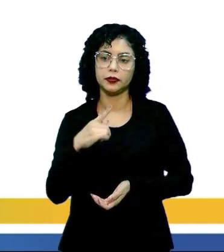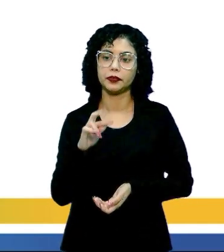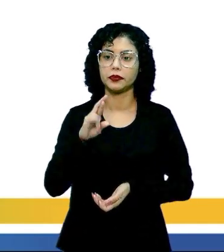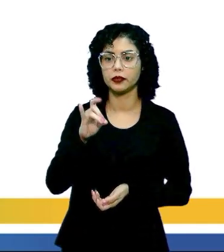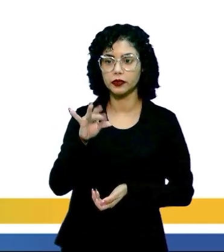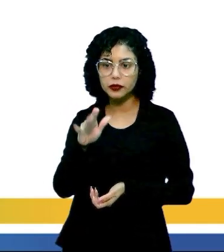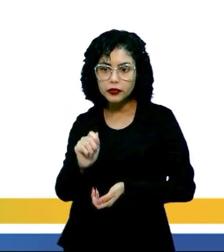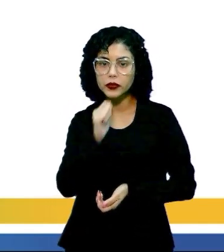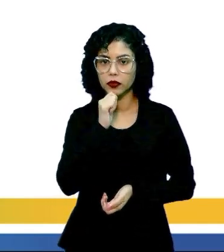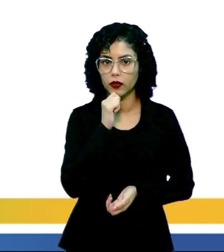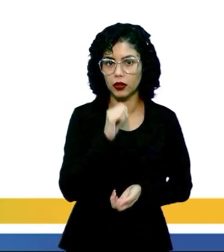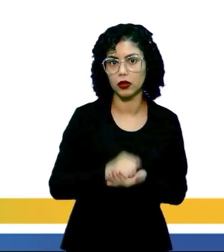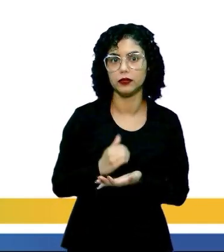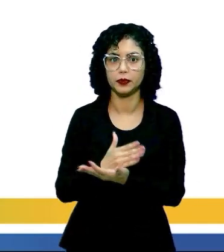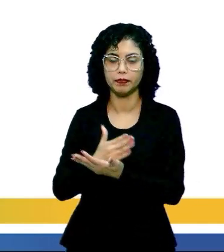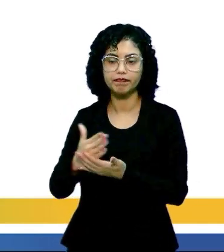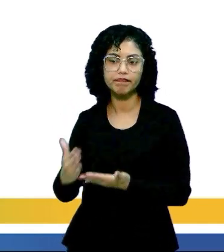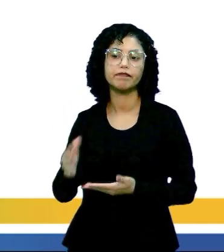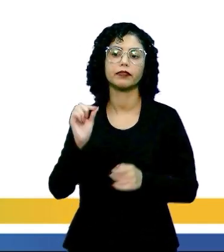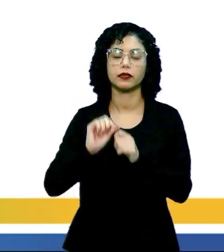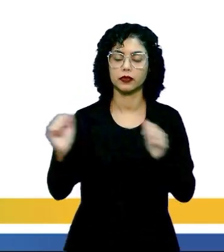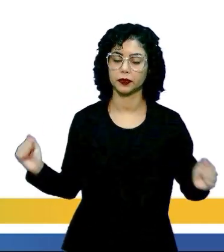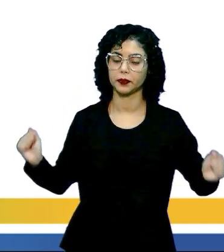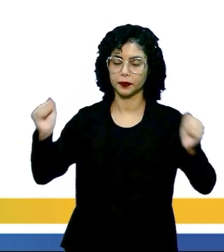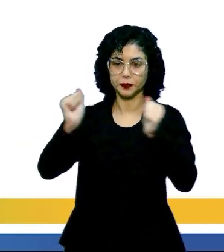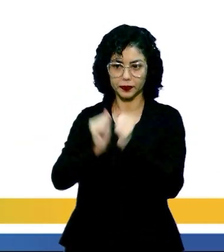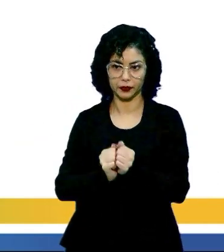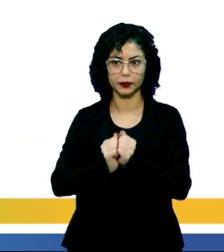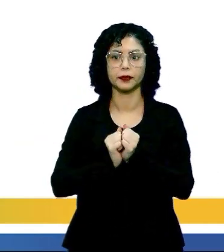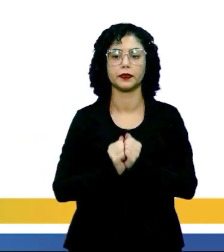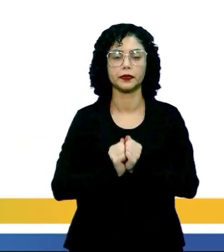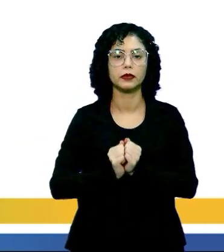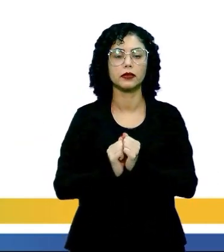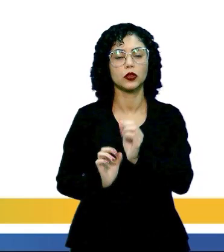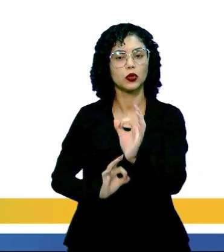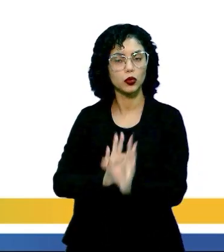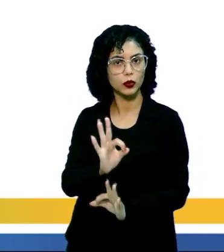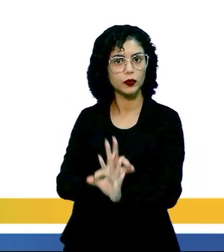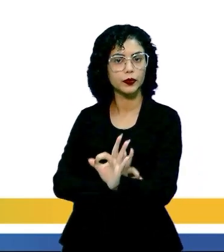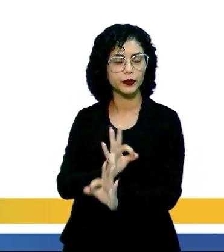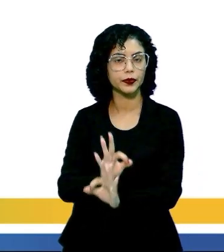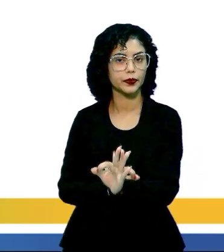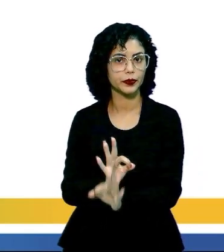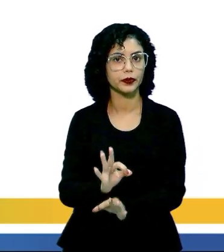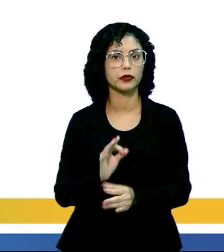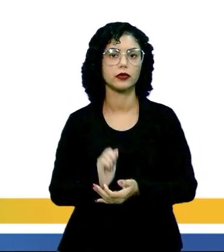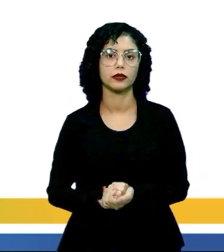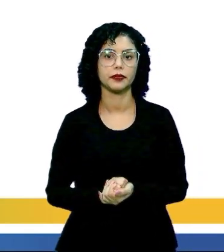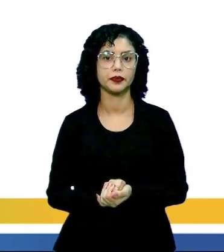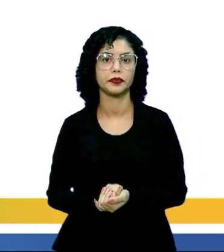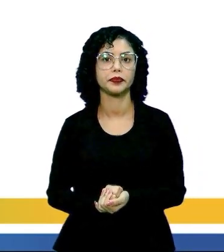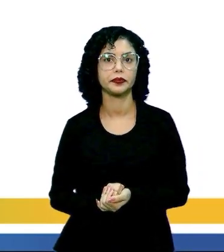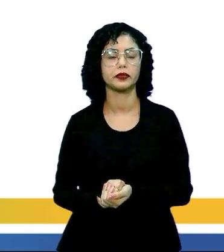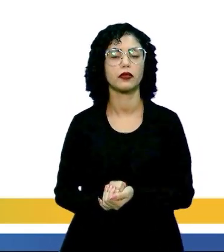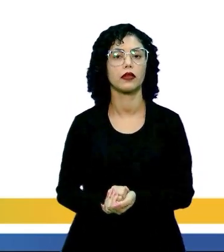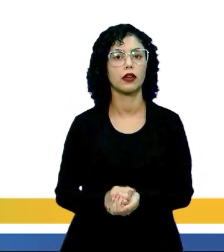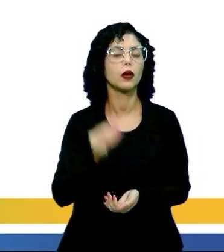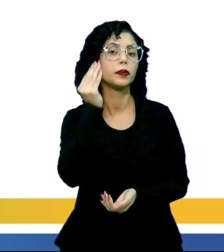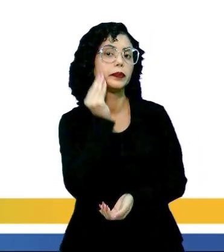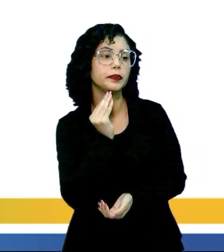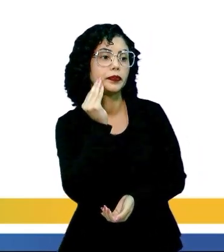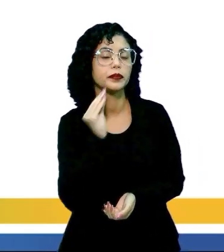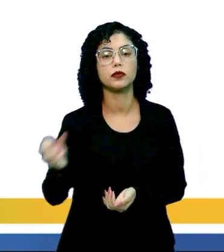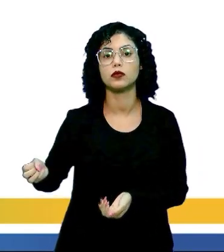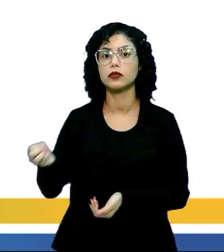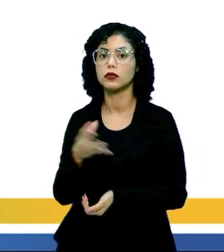aí o que acontece? Os plebeus eles vão se unir, né? Eles vão se organizar, né? E vão tentar